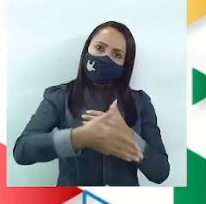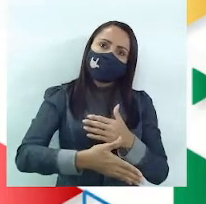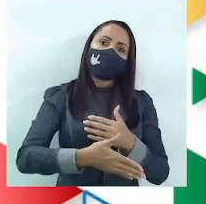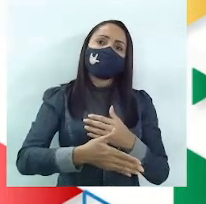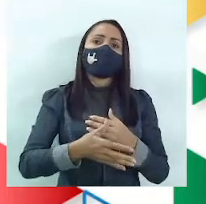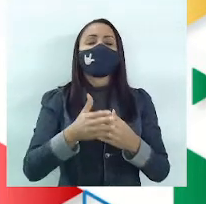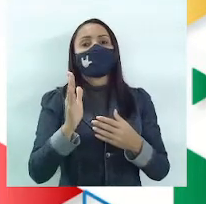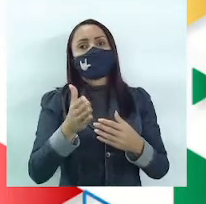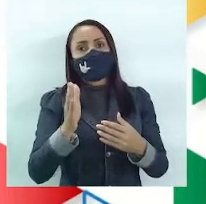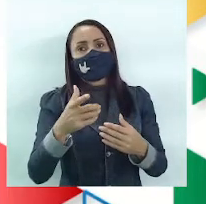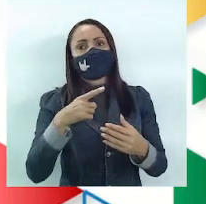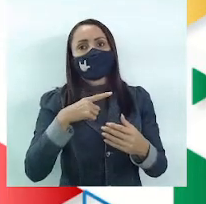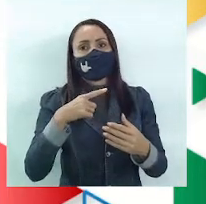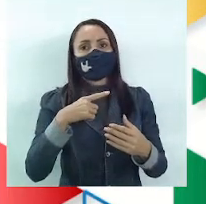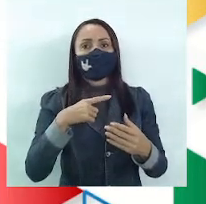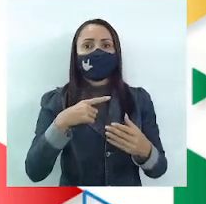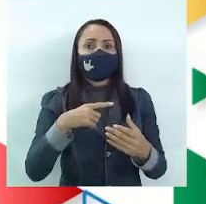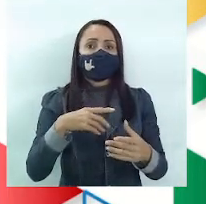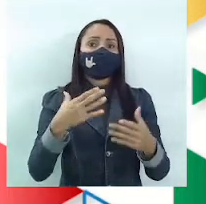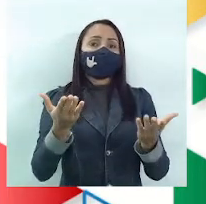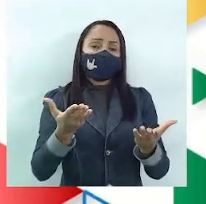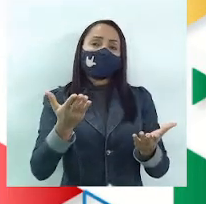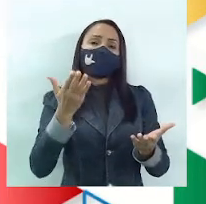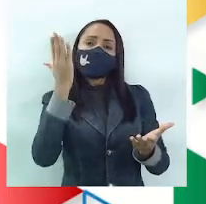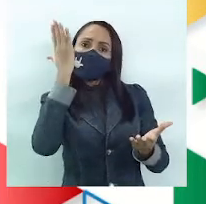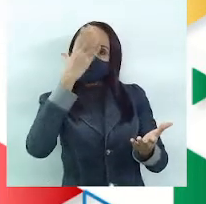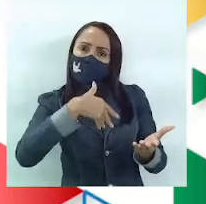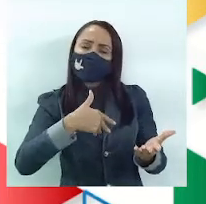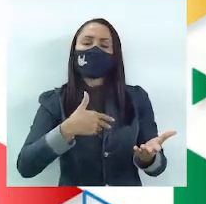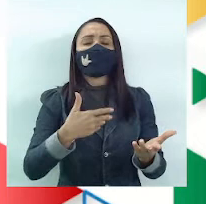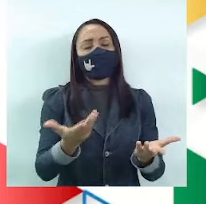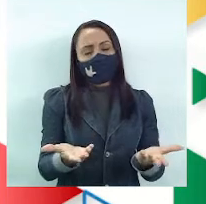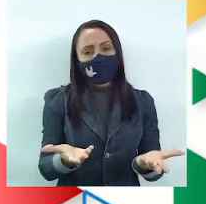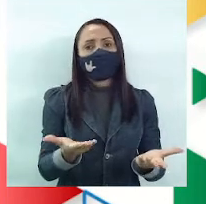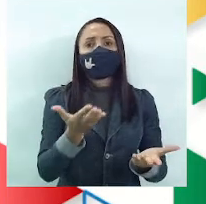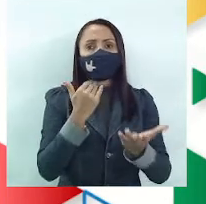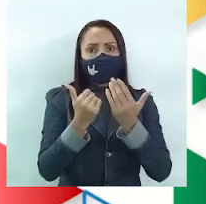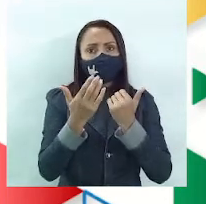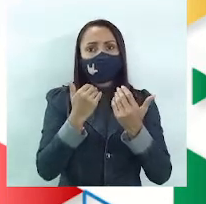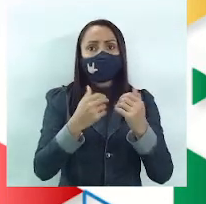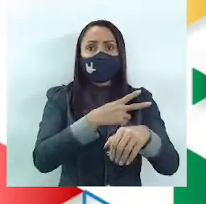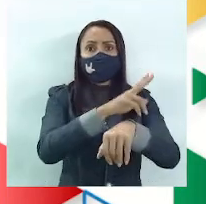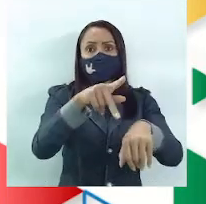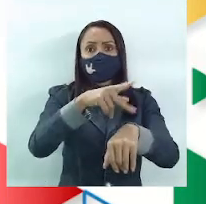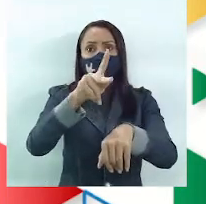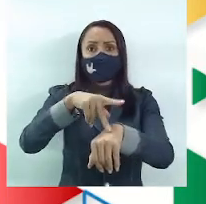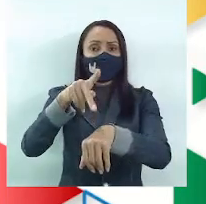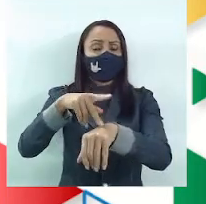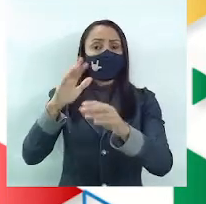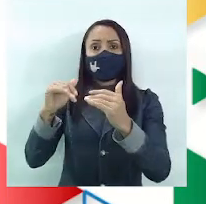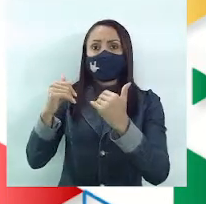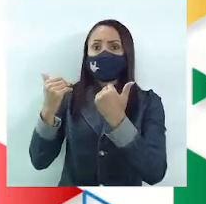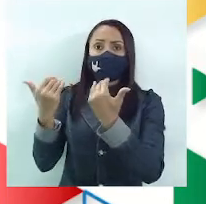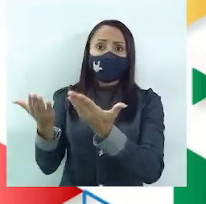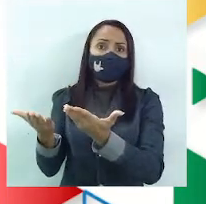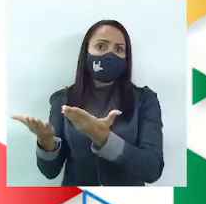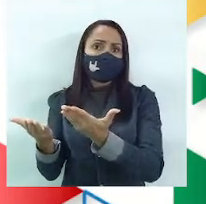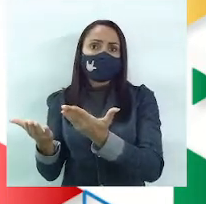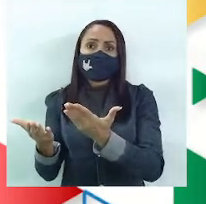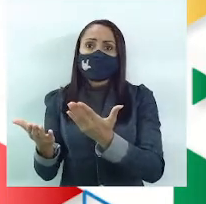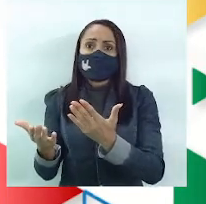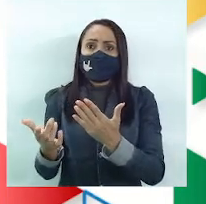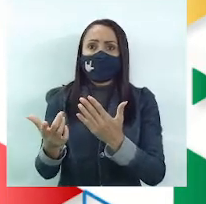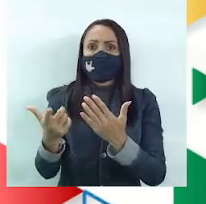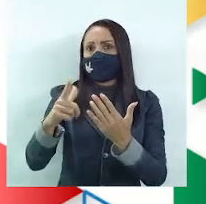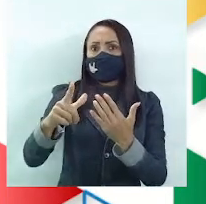tem esse açúcar tão próximo, lógico que aumenta-se o consumo. Já em outros países, o açúcar não é tão da açúcar, não vem da